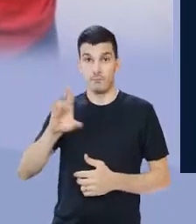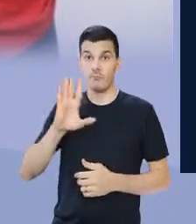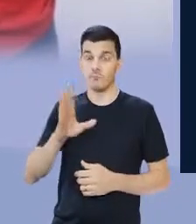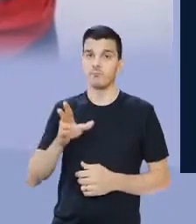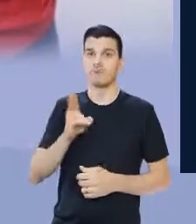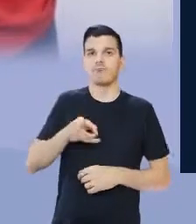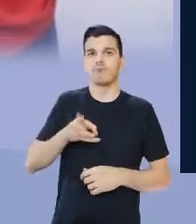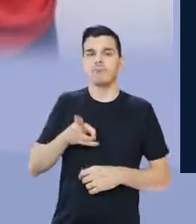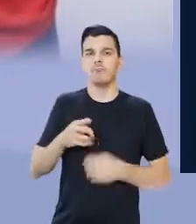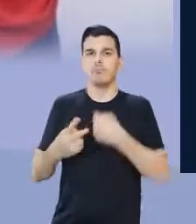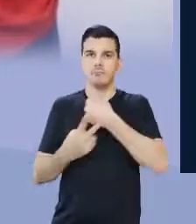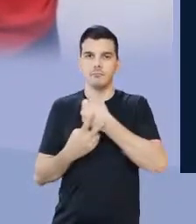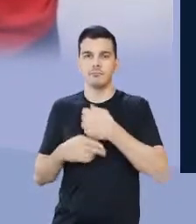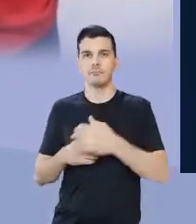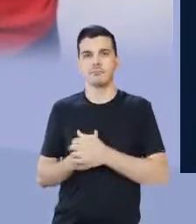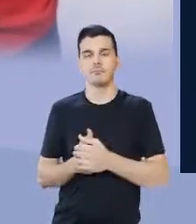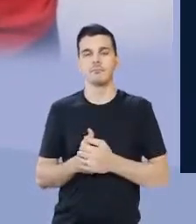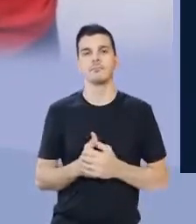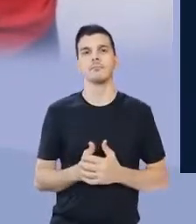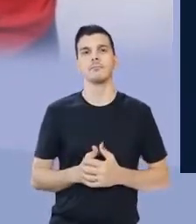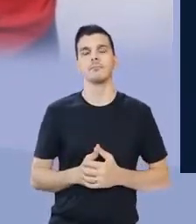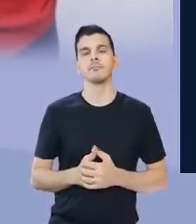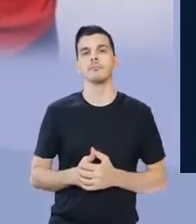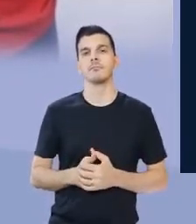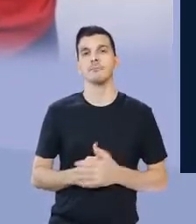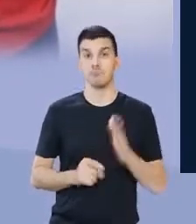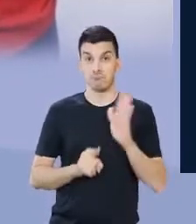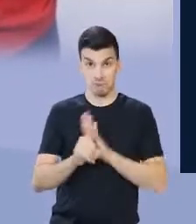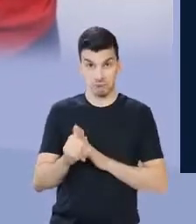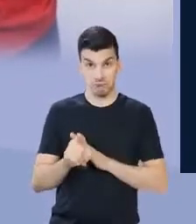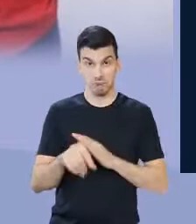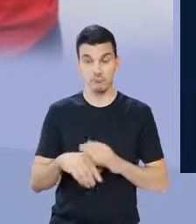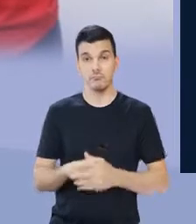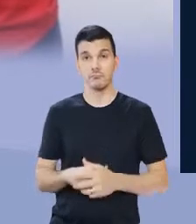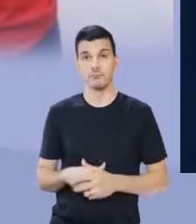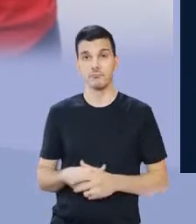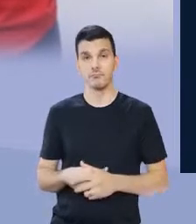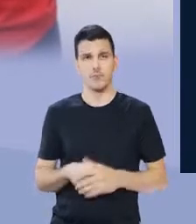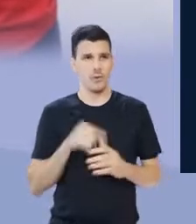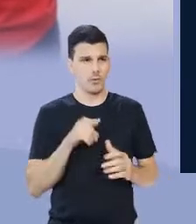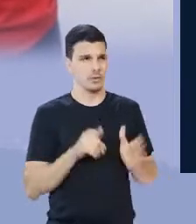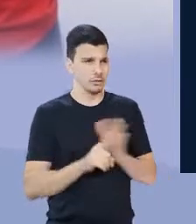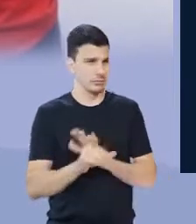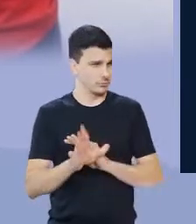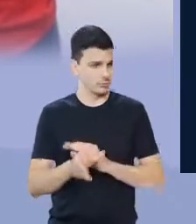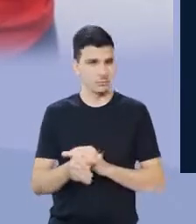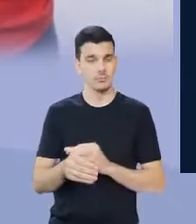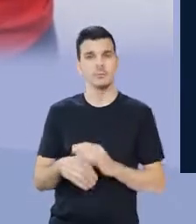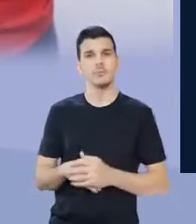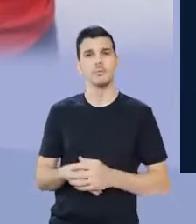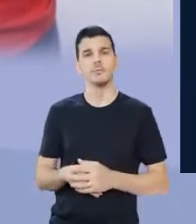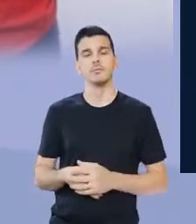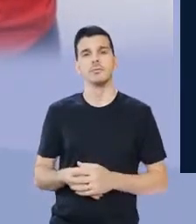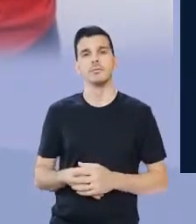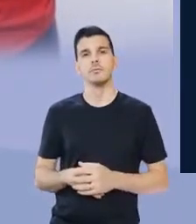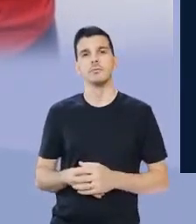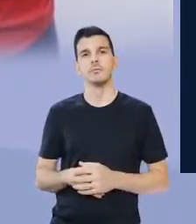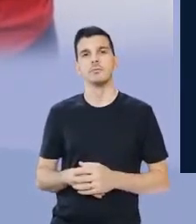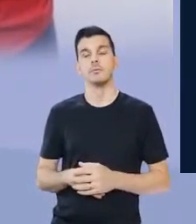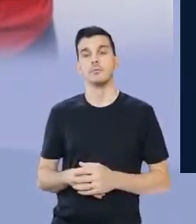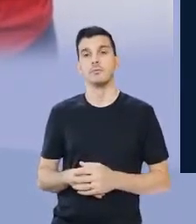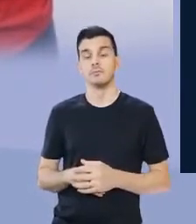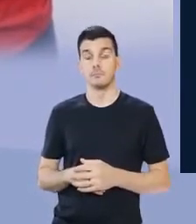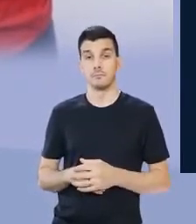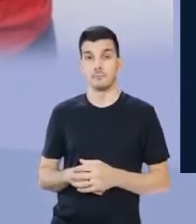verbo permaneça. I spoke English yesterday. Vou fazer uma pergunta. Did you speak English yesterday? Lembre-se, quando a gente usa